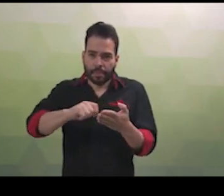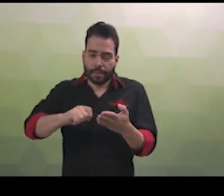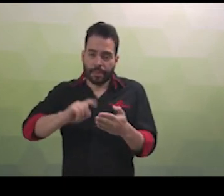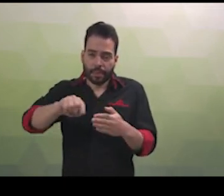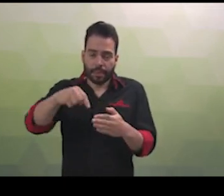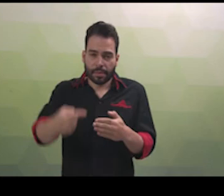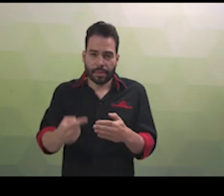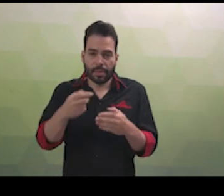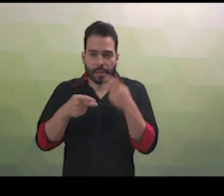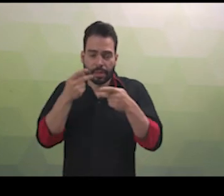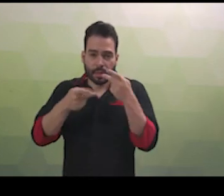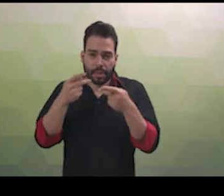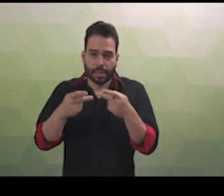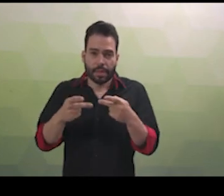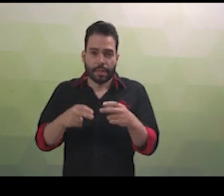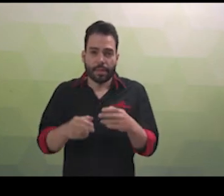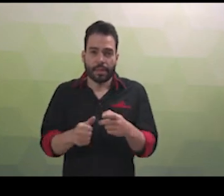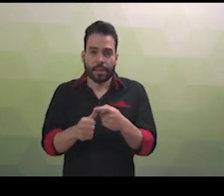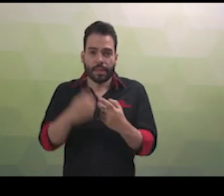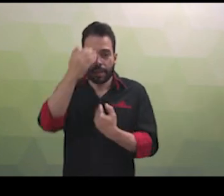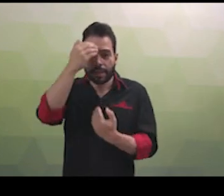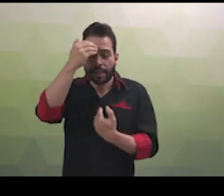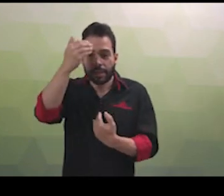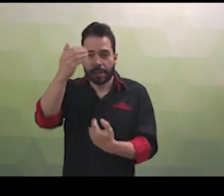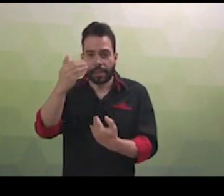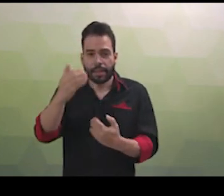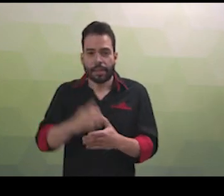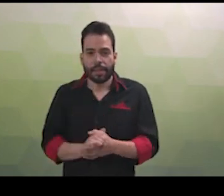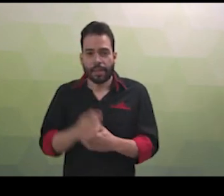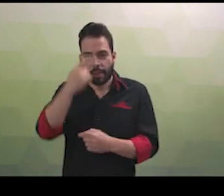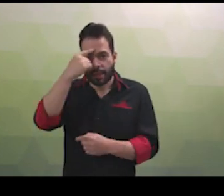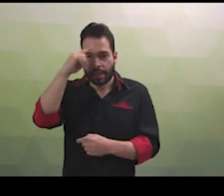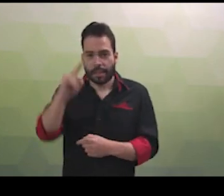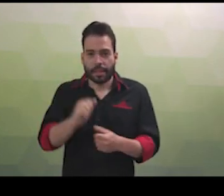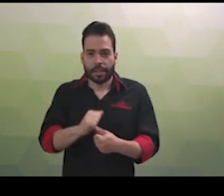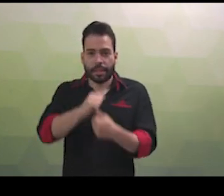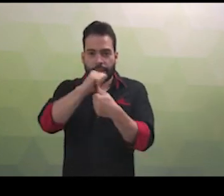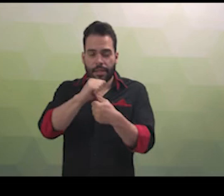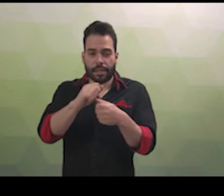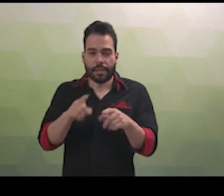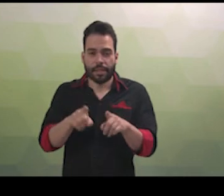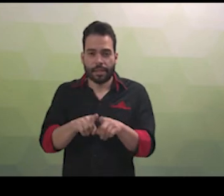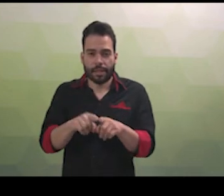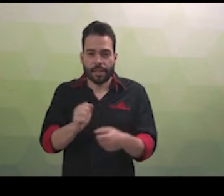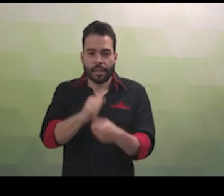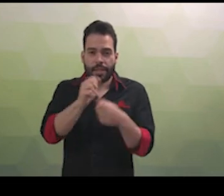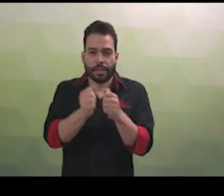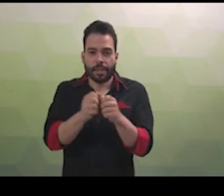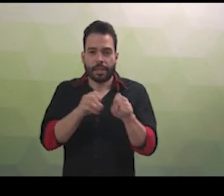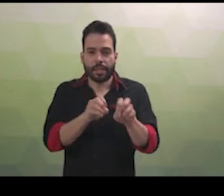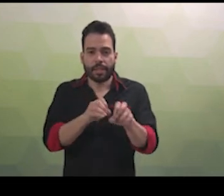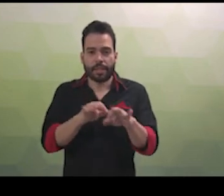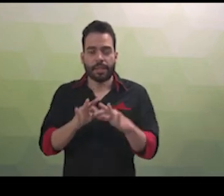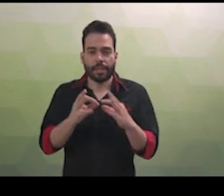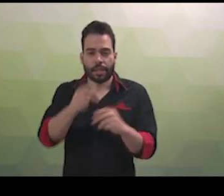anotadas para esse momento posterior. Desde já agradecemos imensamente a iniciativa da Reitoria, da Pró-Reitoria